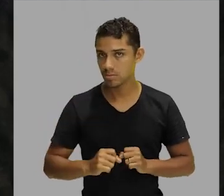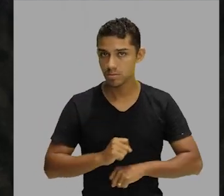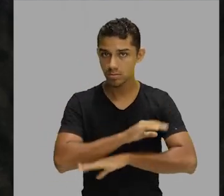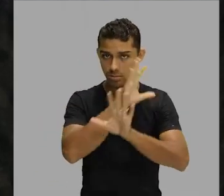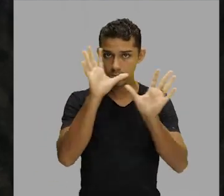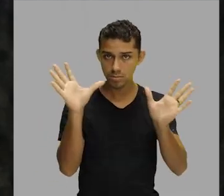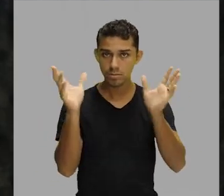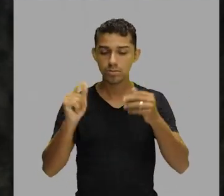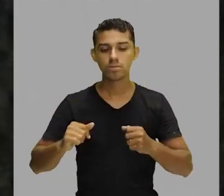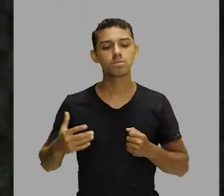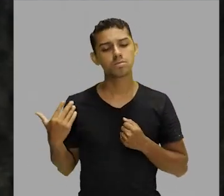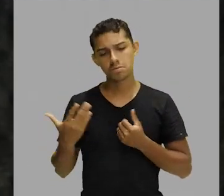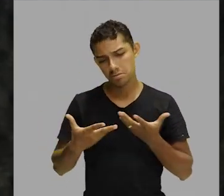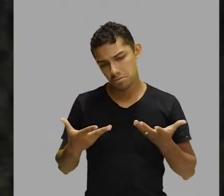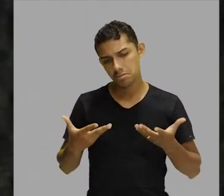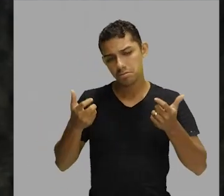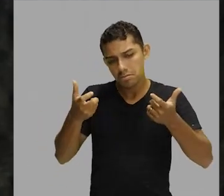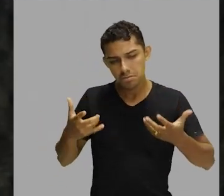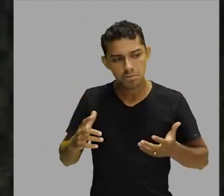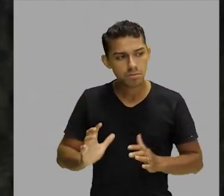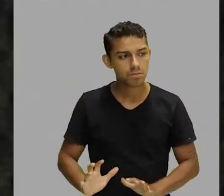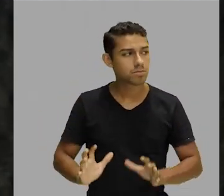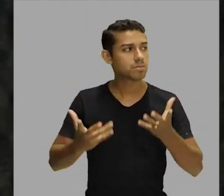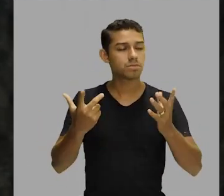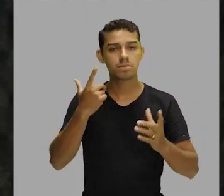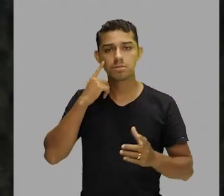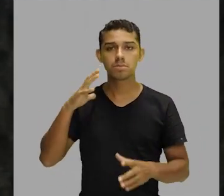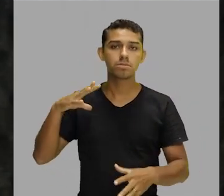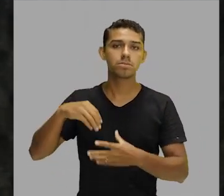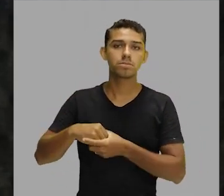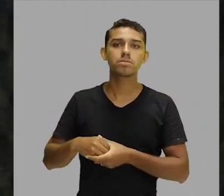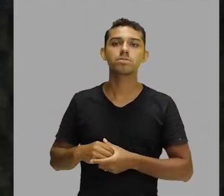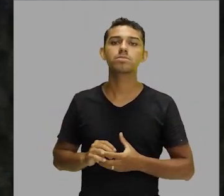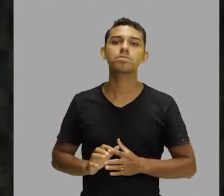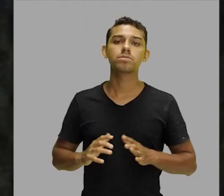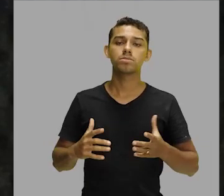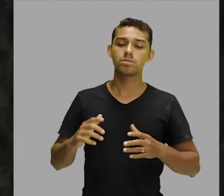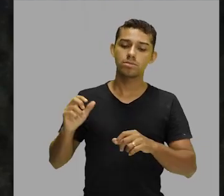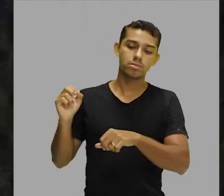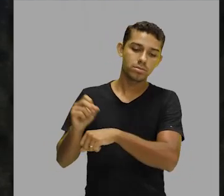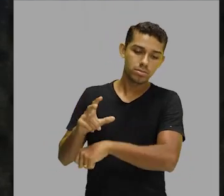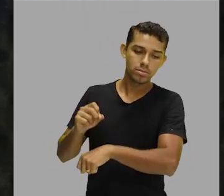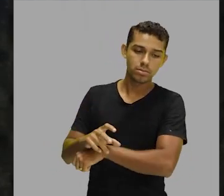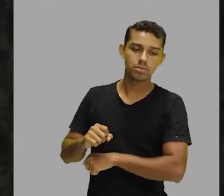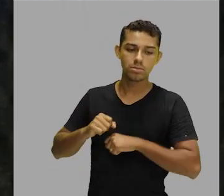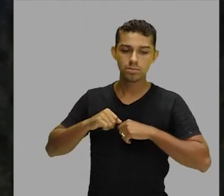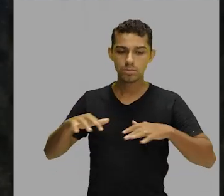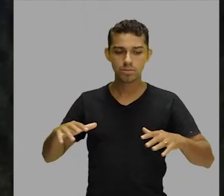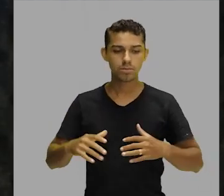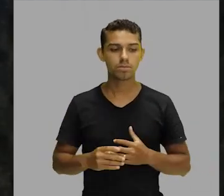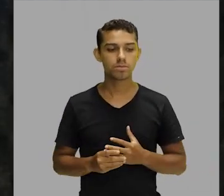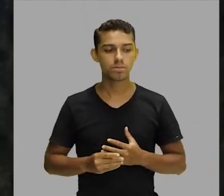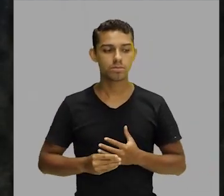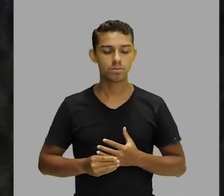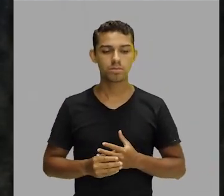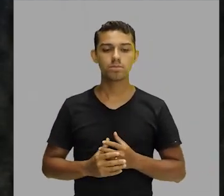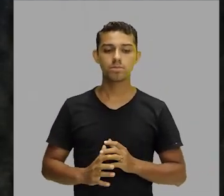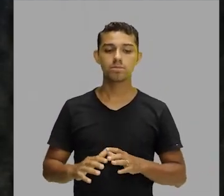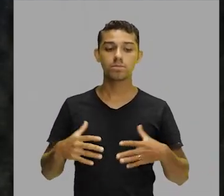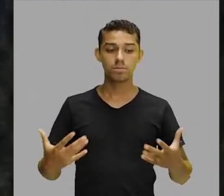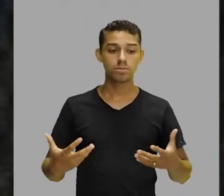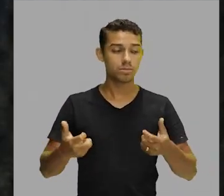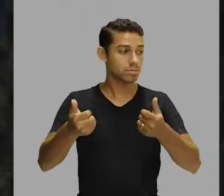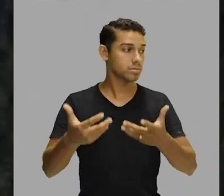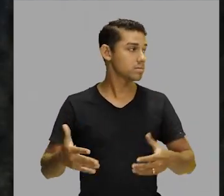Então, basicamente, é isso que acontece para que um vírus consiga se reproduzir. Bem, eu vou